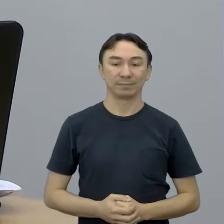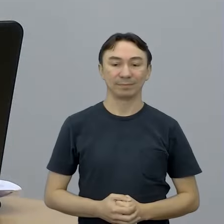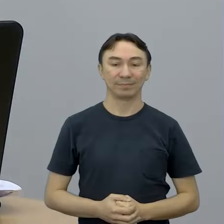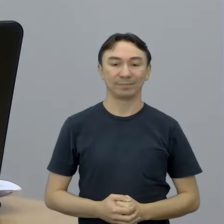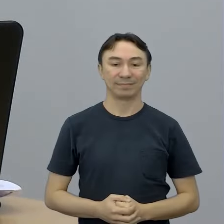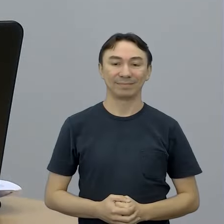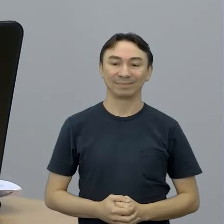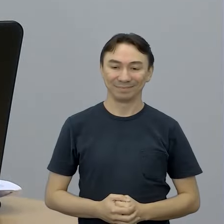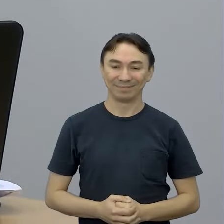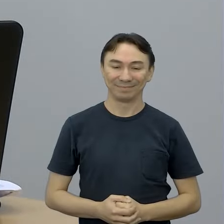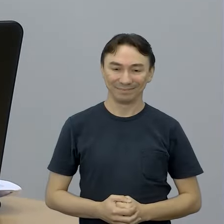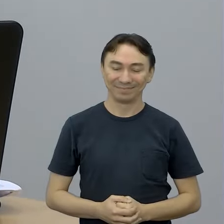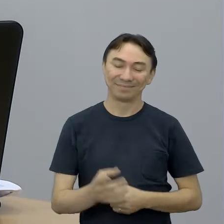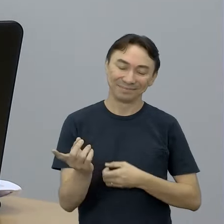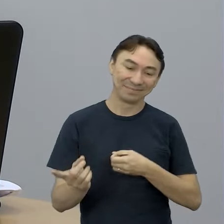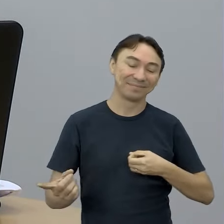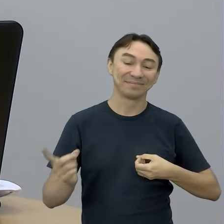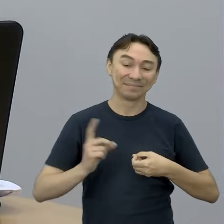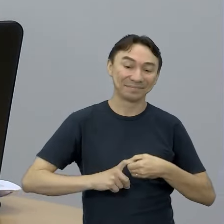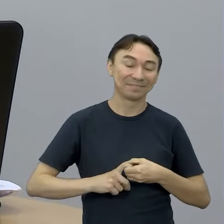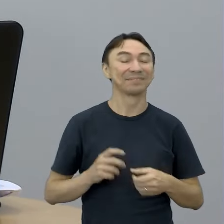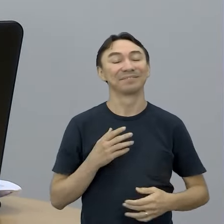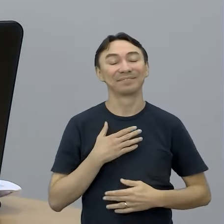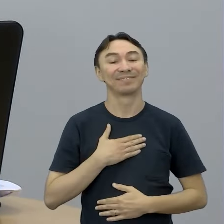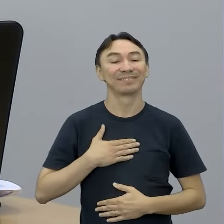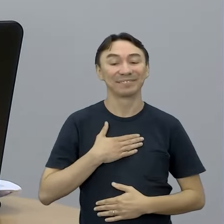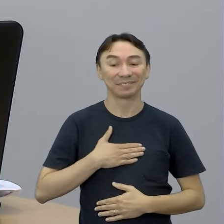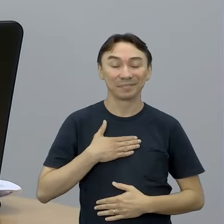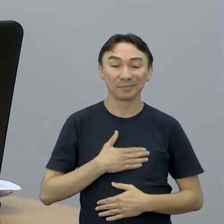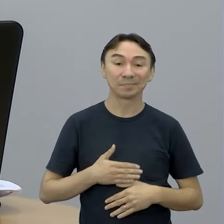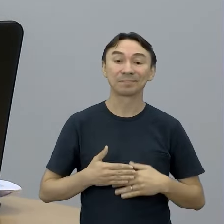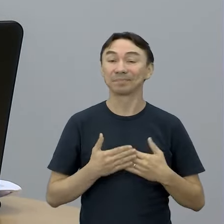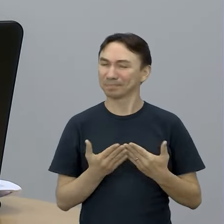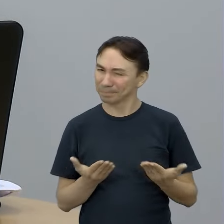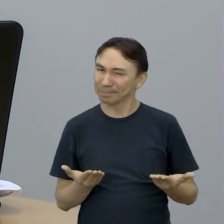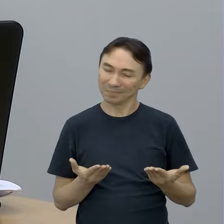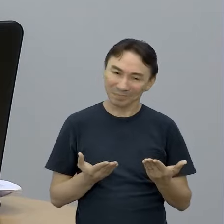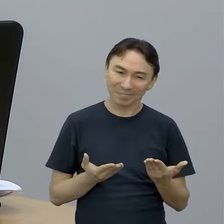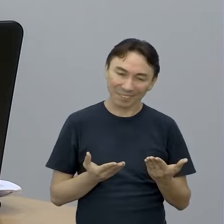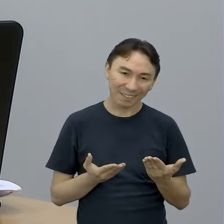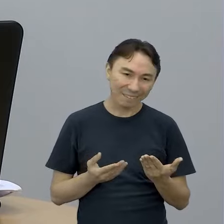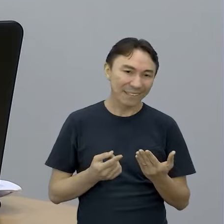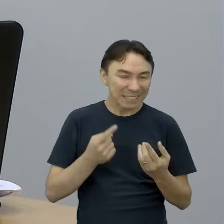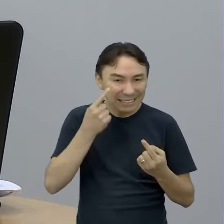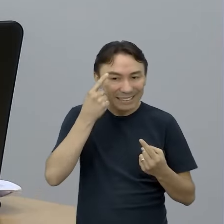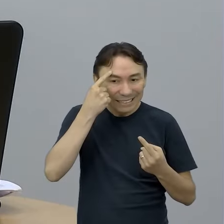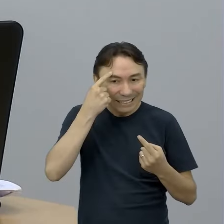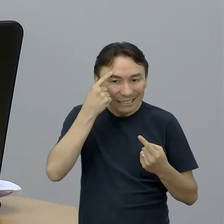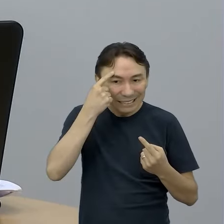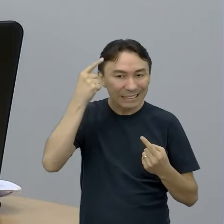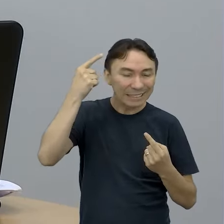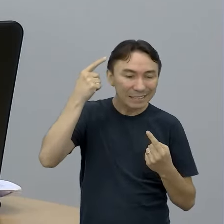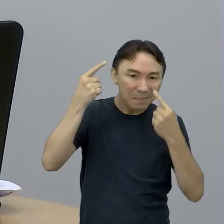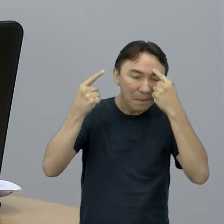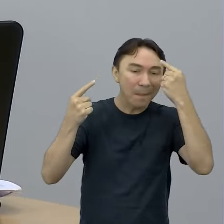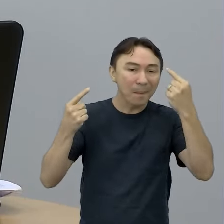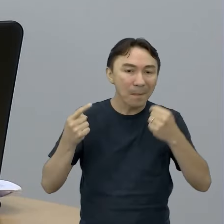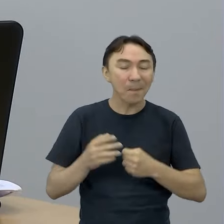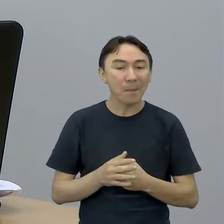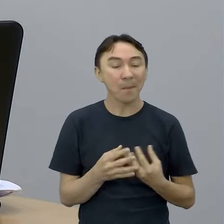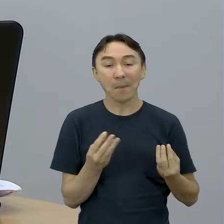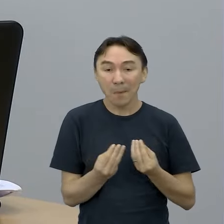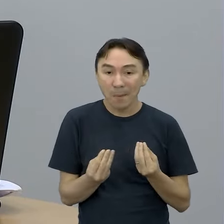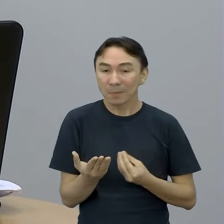Olá, pessoal, sejam bem-vindos de volta. E aí? Vamos tentar lembrar, retomar as possíveis ideias